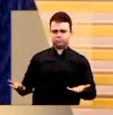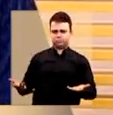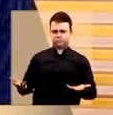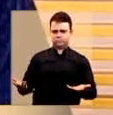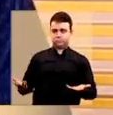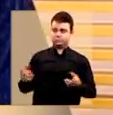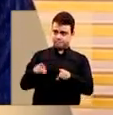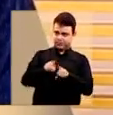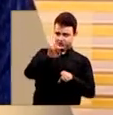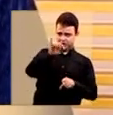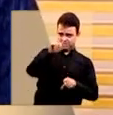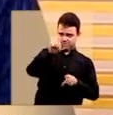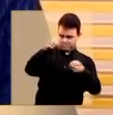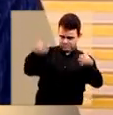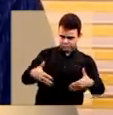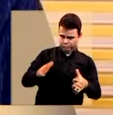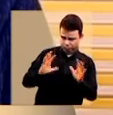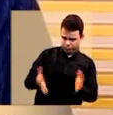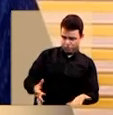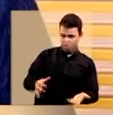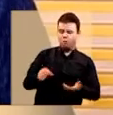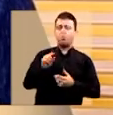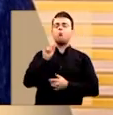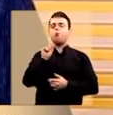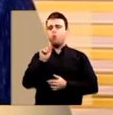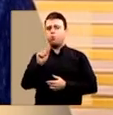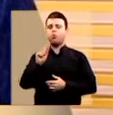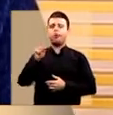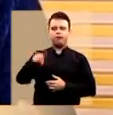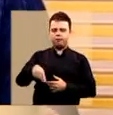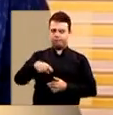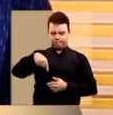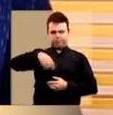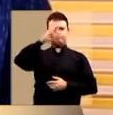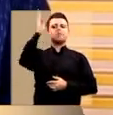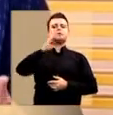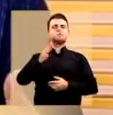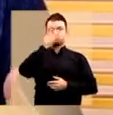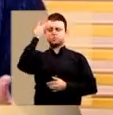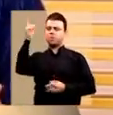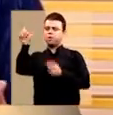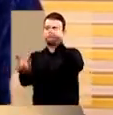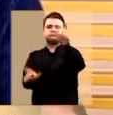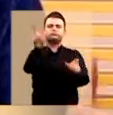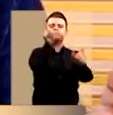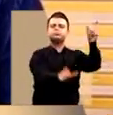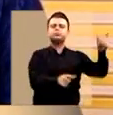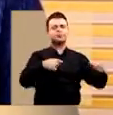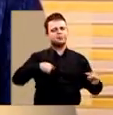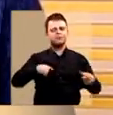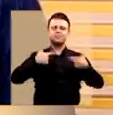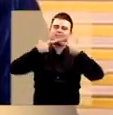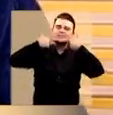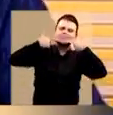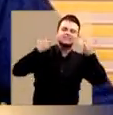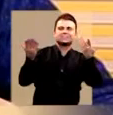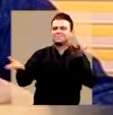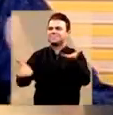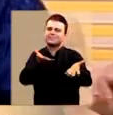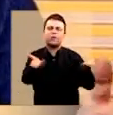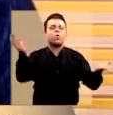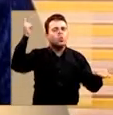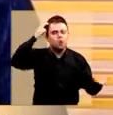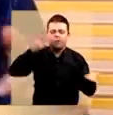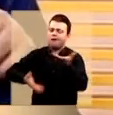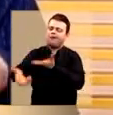àquilo que o Thiago falou do cordial, do brasileiro ser conhecido como uma coisa cordial,